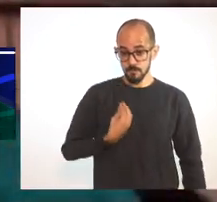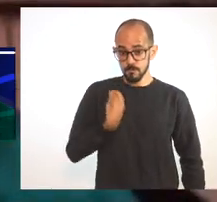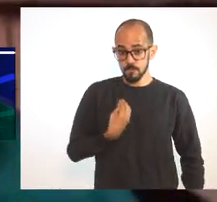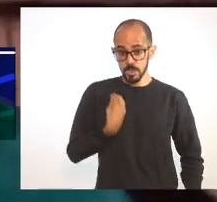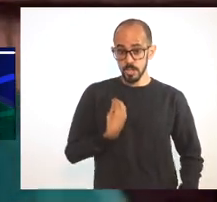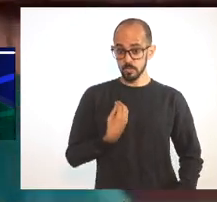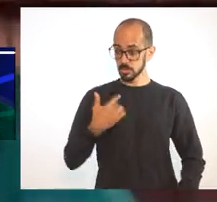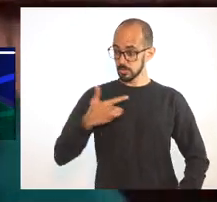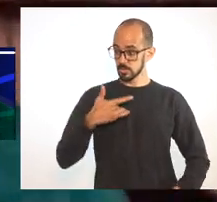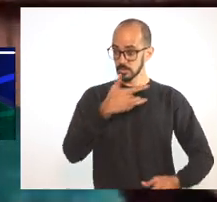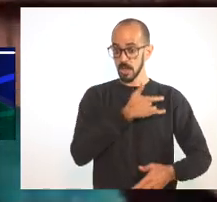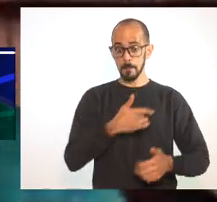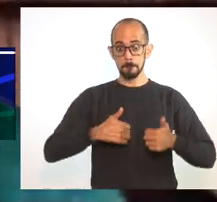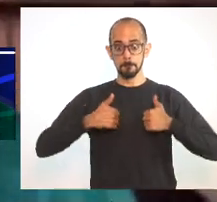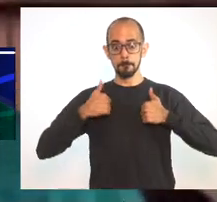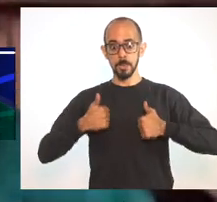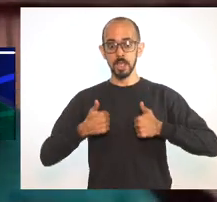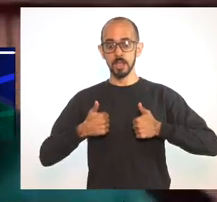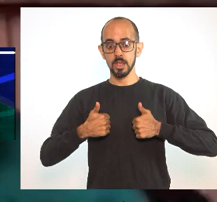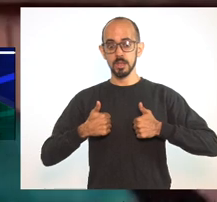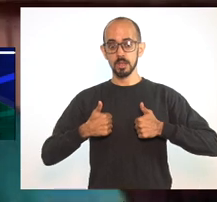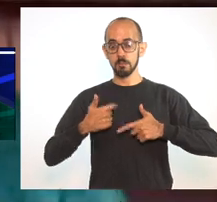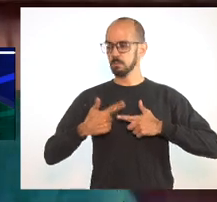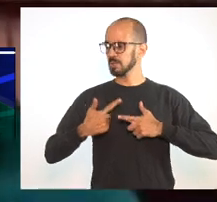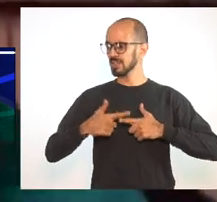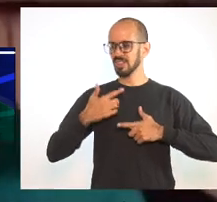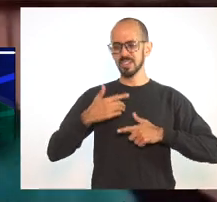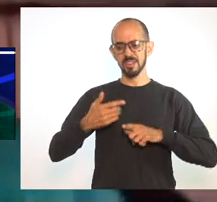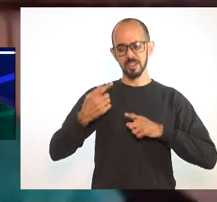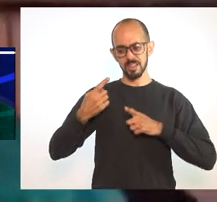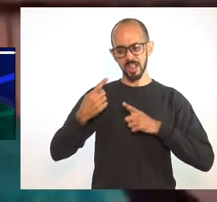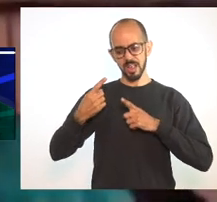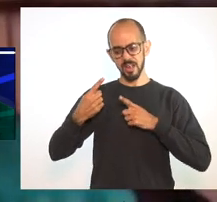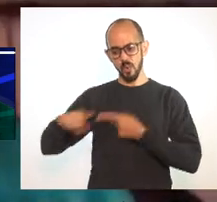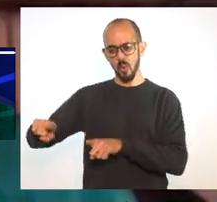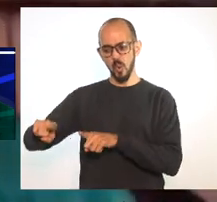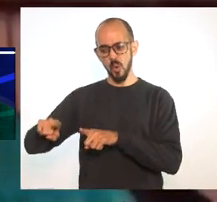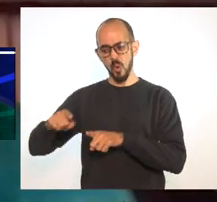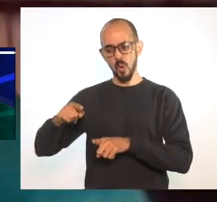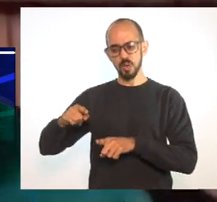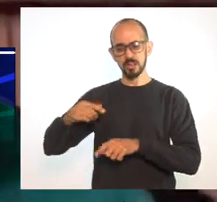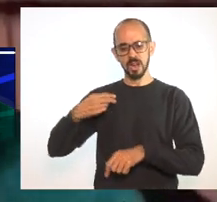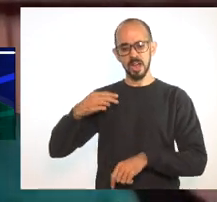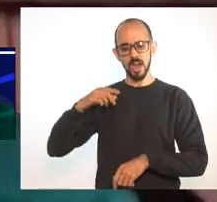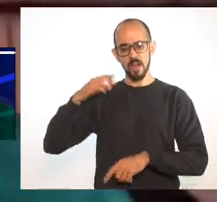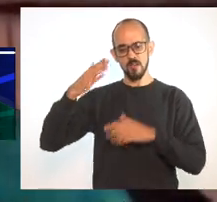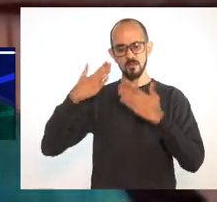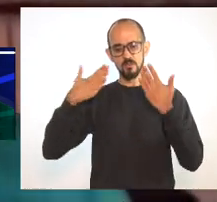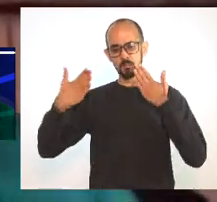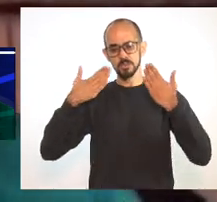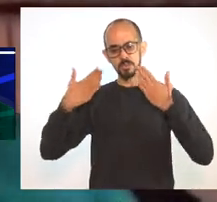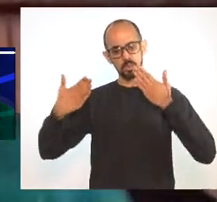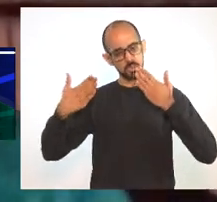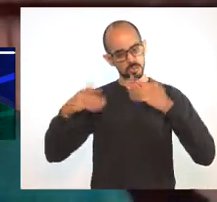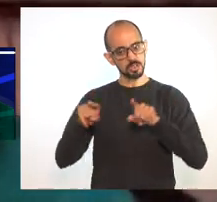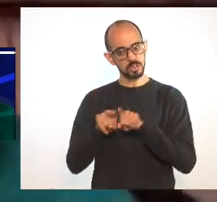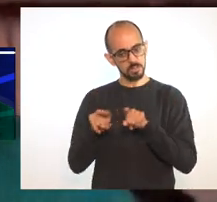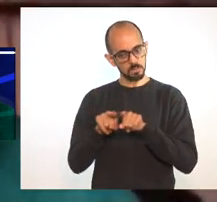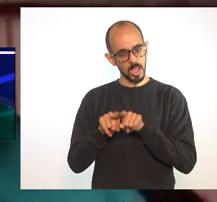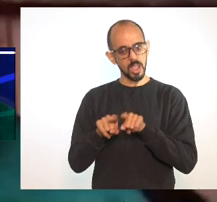digo sãs, contra a violência psicológica, contra a desqualificação e vivas, contra a